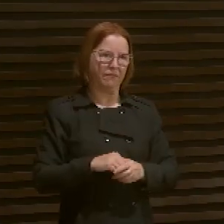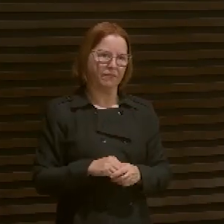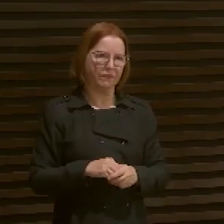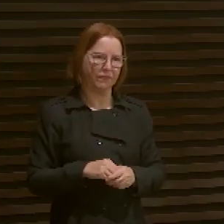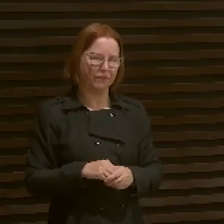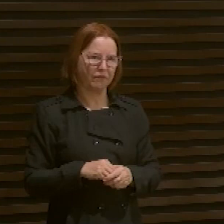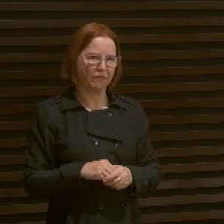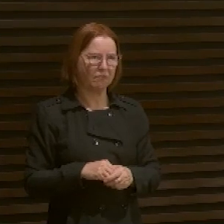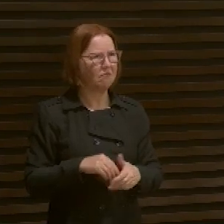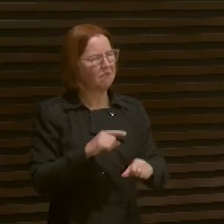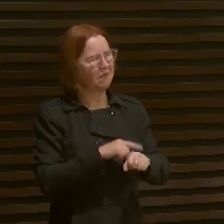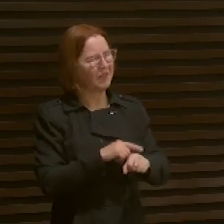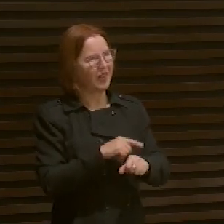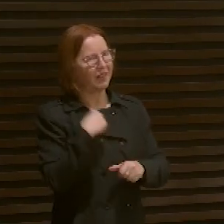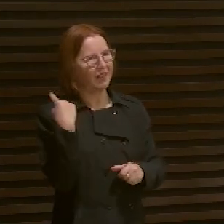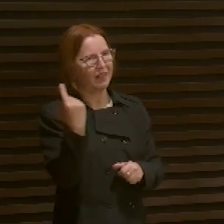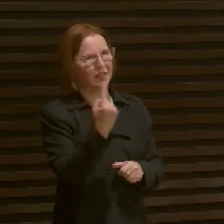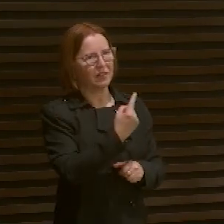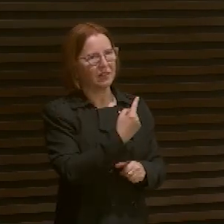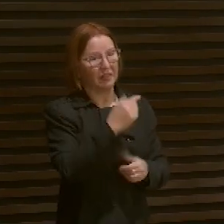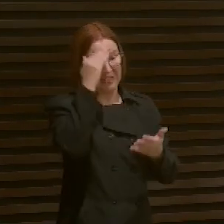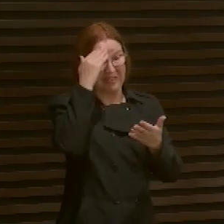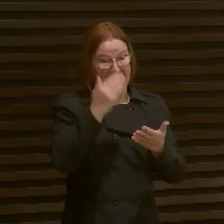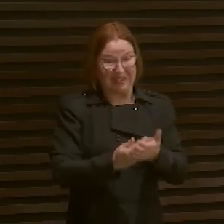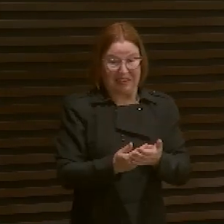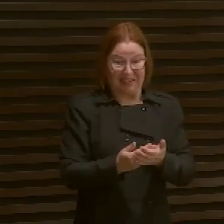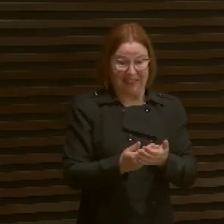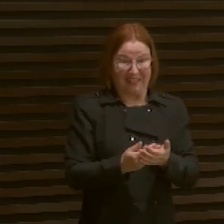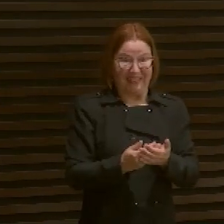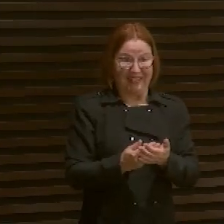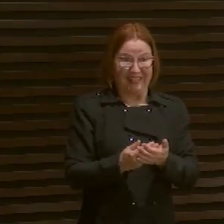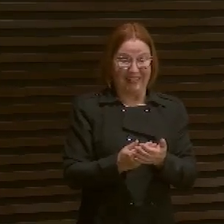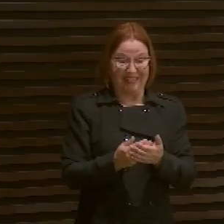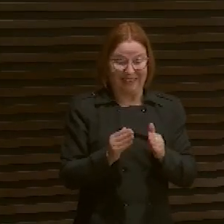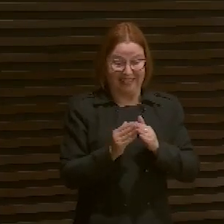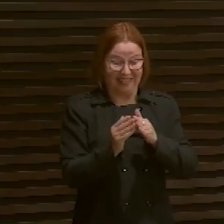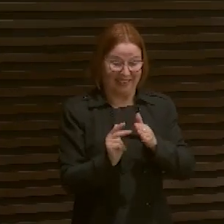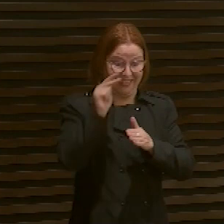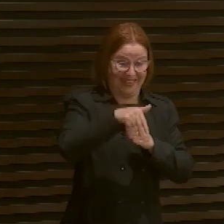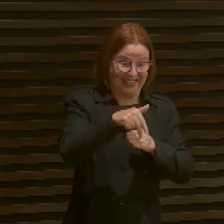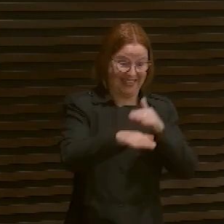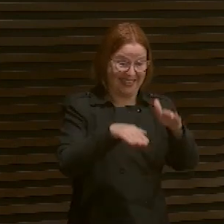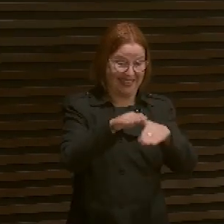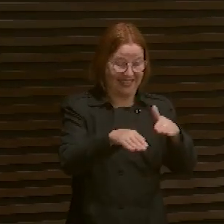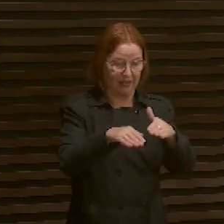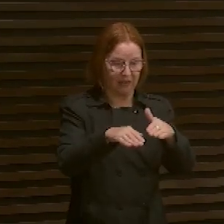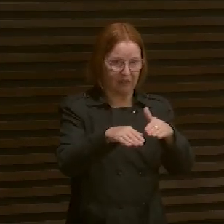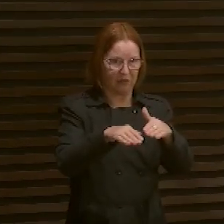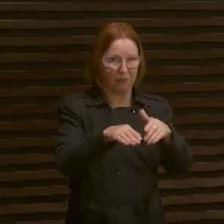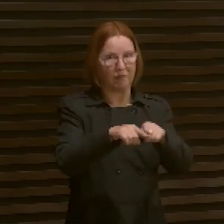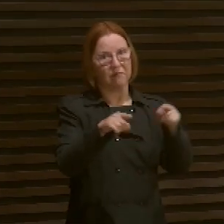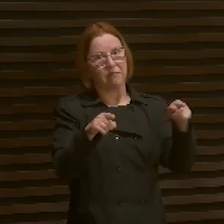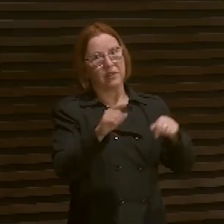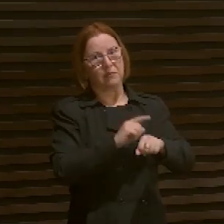Uma hora a gente crê de tal maneira que a gente desce do barco e anda. Em outros momentos,